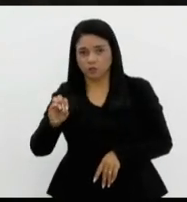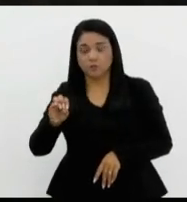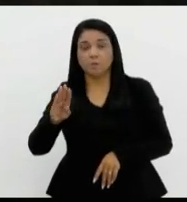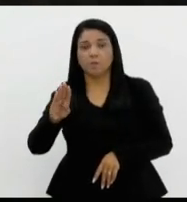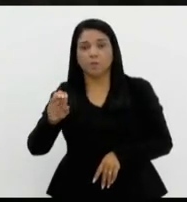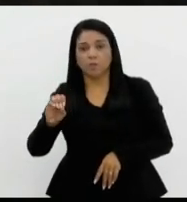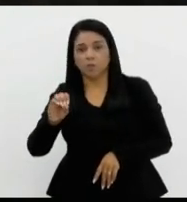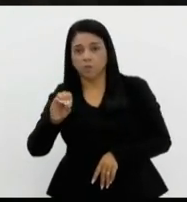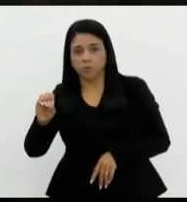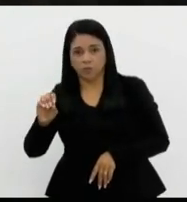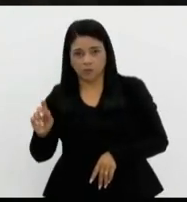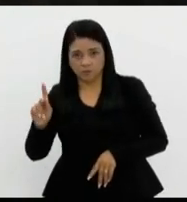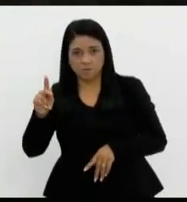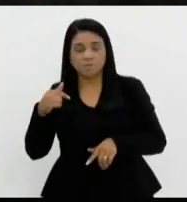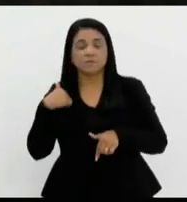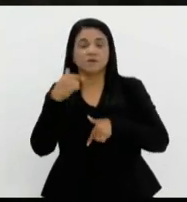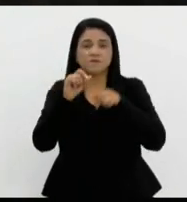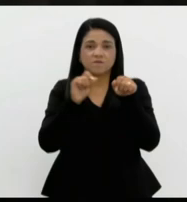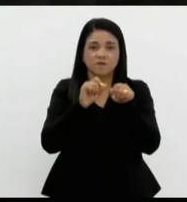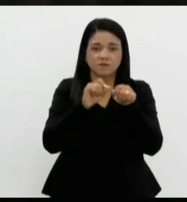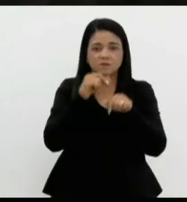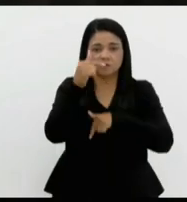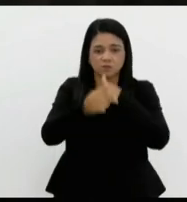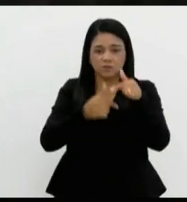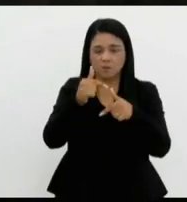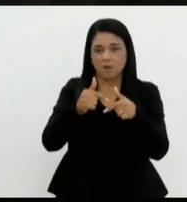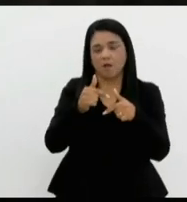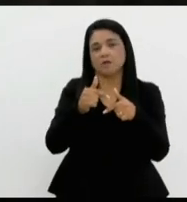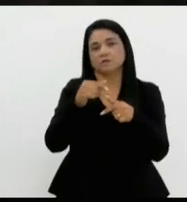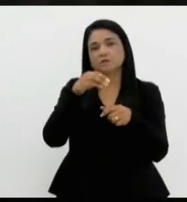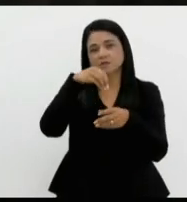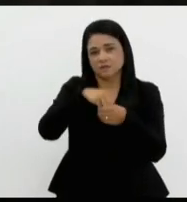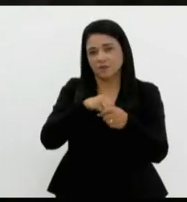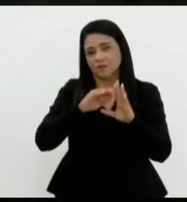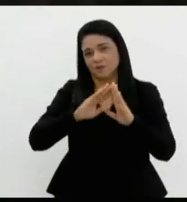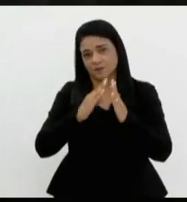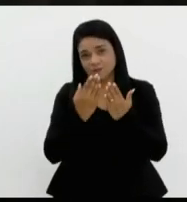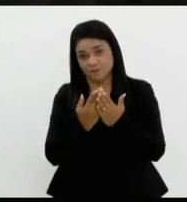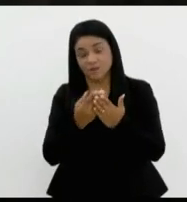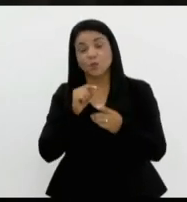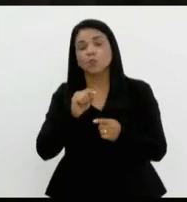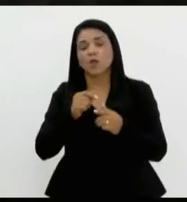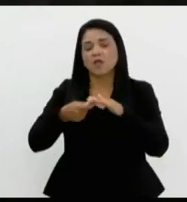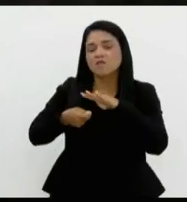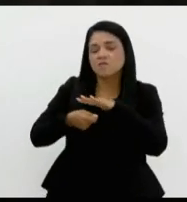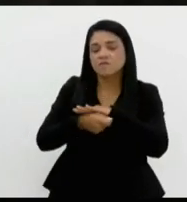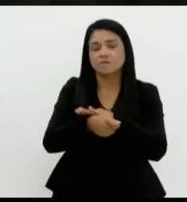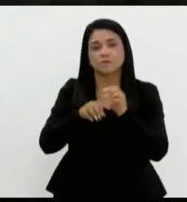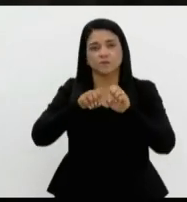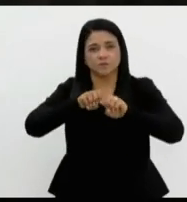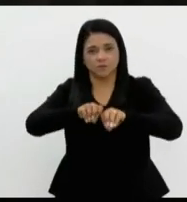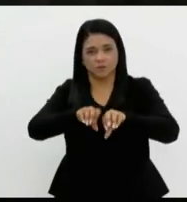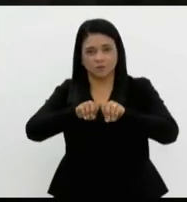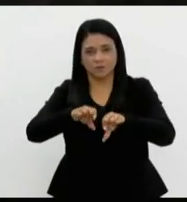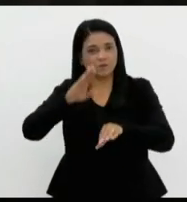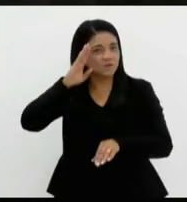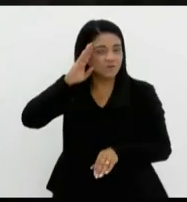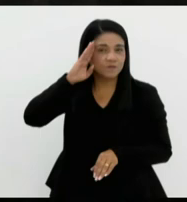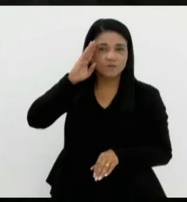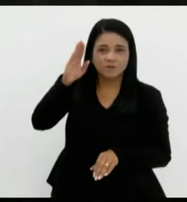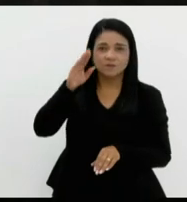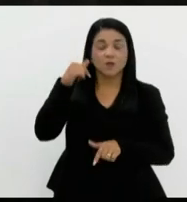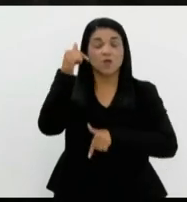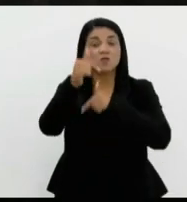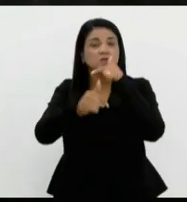fazer os seus trabalhos nas escolas. Isso significa investir na educação, é um trabalho que aqui, não é,